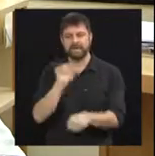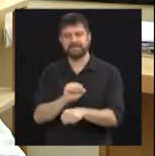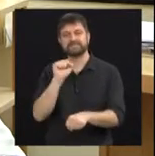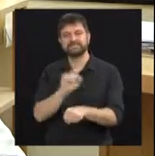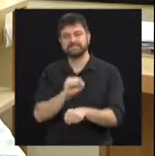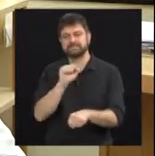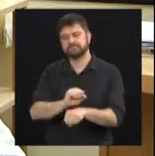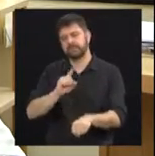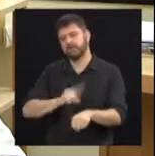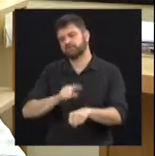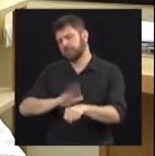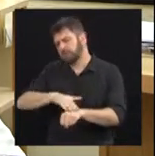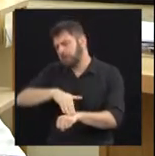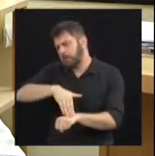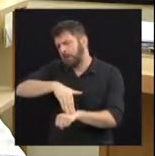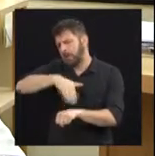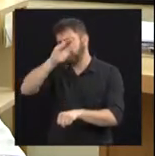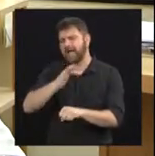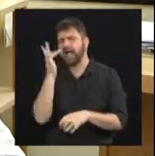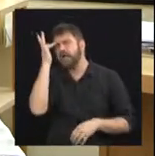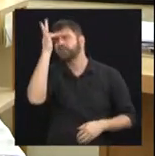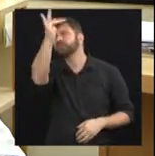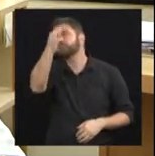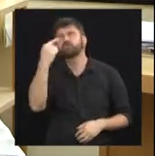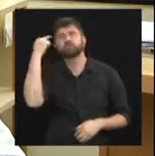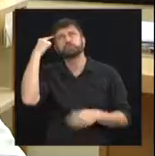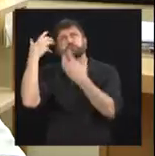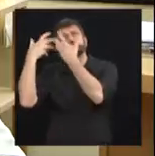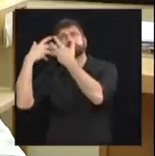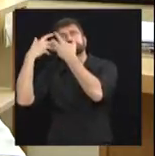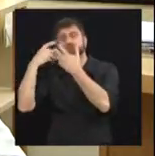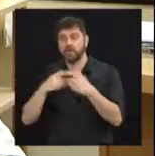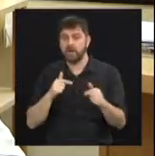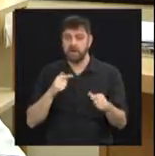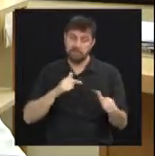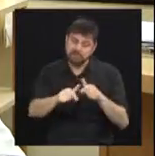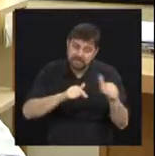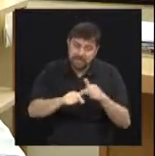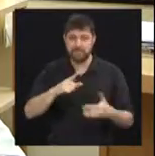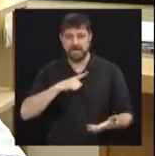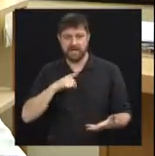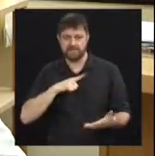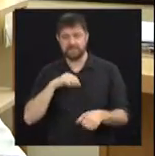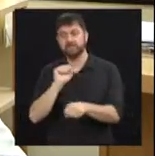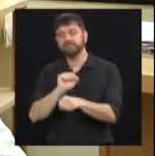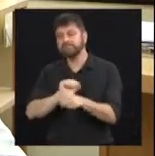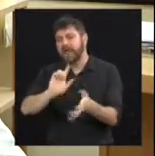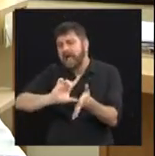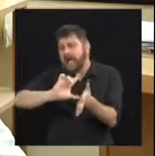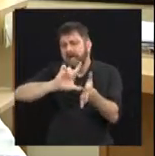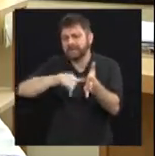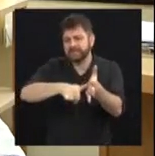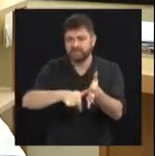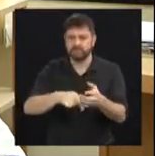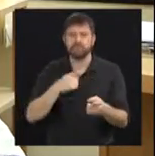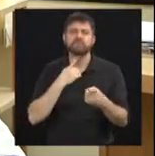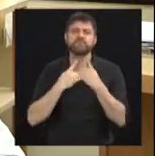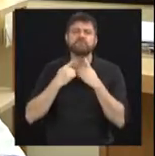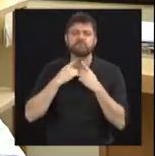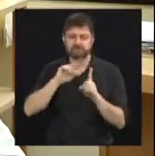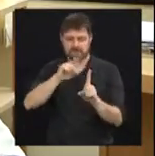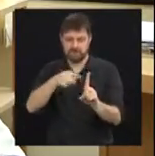tempo maior para a gravidez, elas fazem parte de forma ativa do mercado de trabalho, então muitas vezes postergam